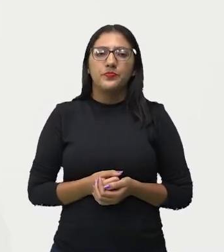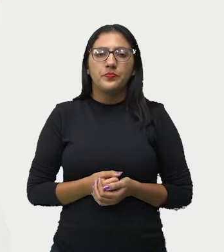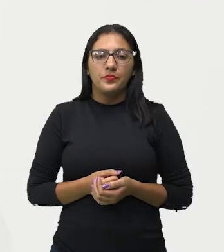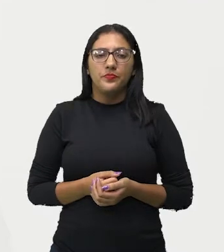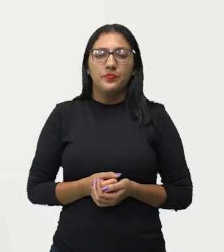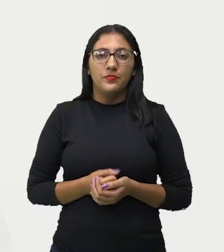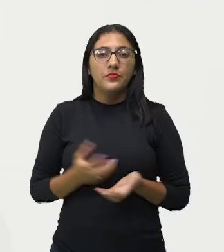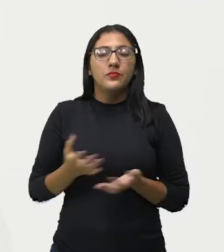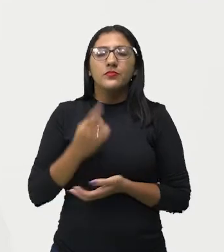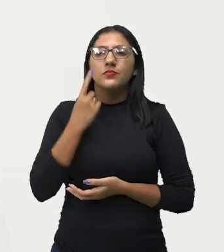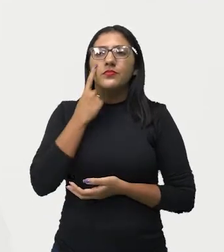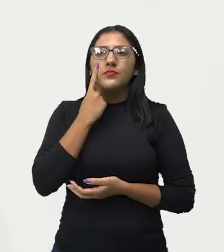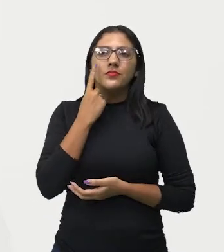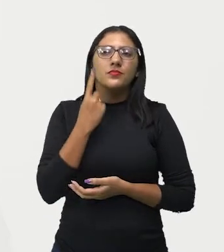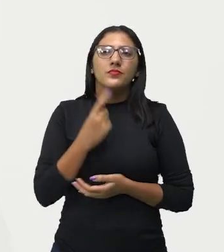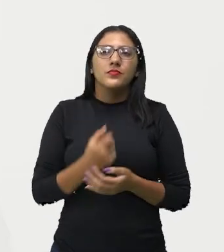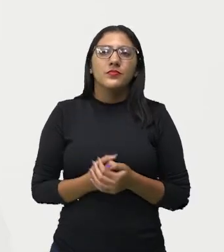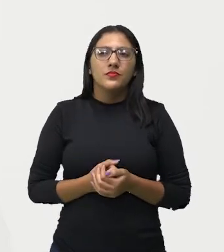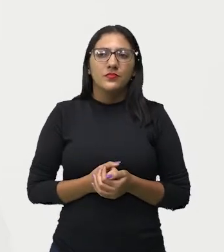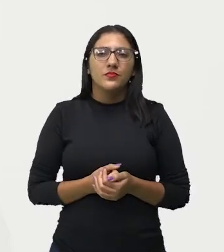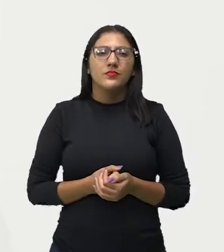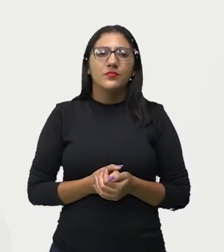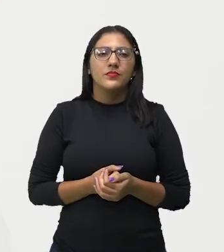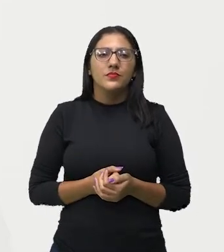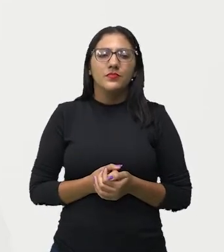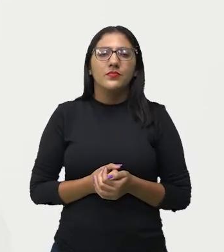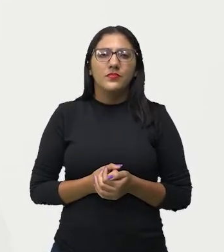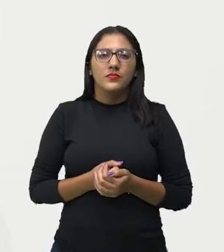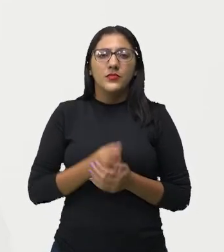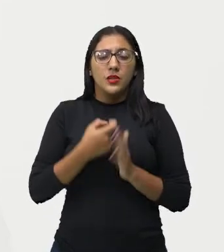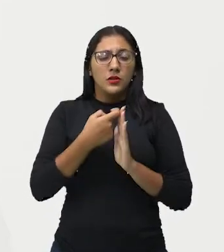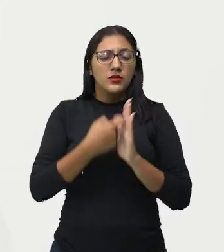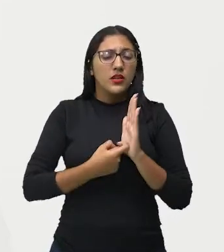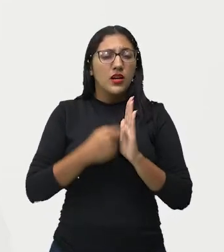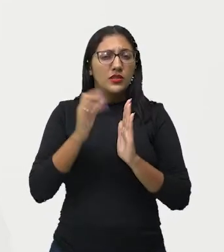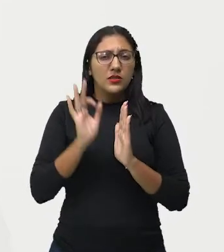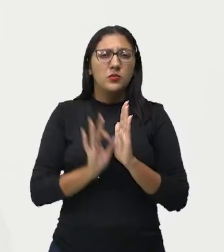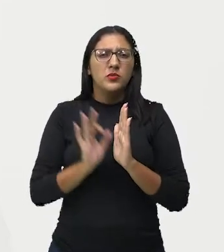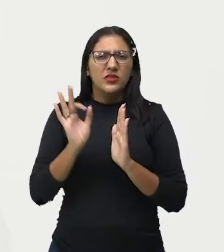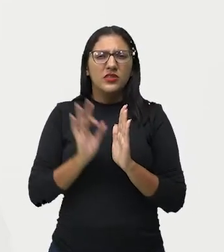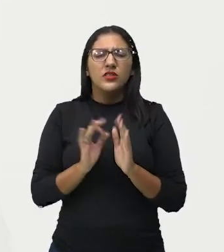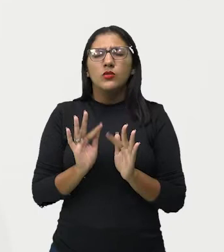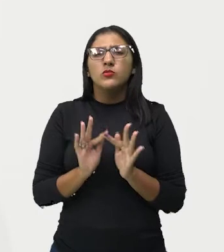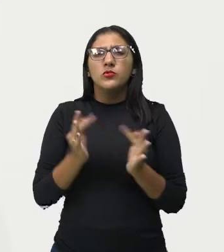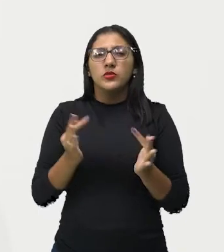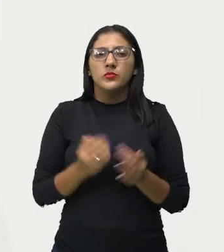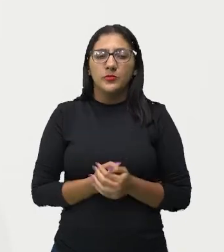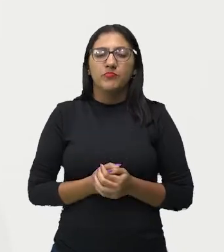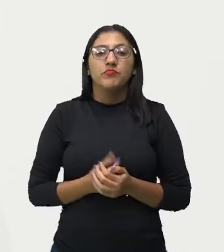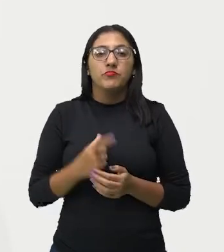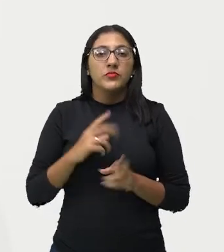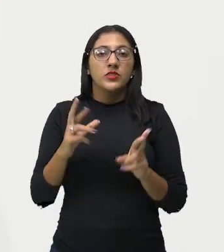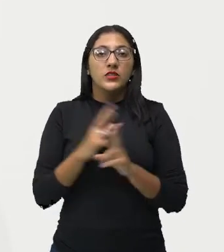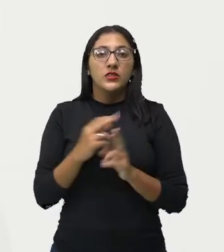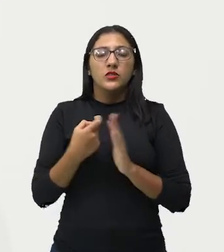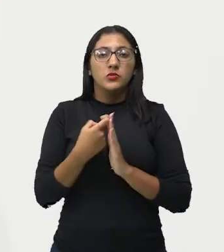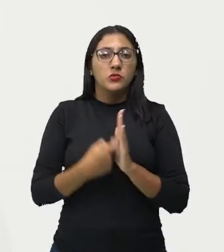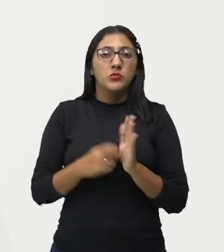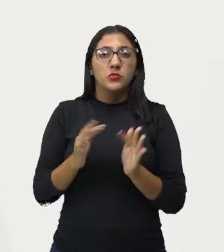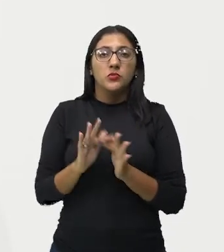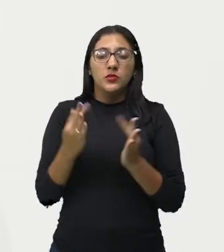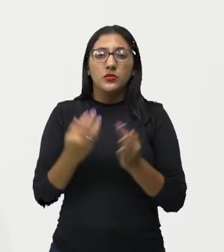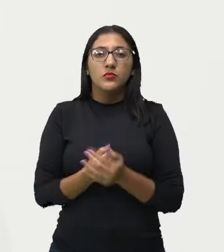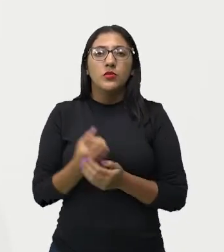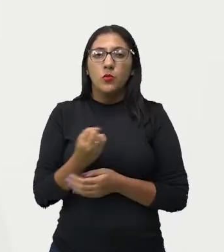Vejamos então, olha só o que nós temos aqui, ó. Juros simples. Atenção, chamamos de juros simples a